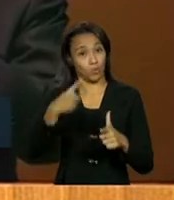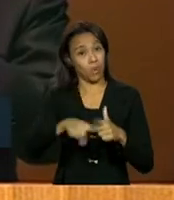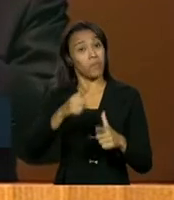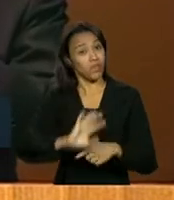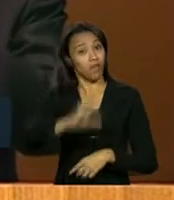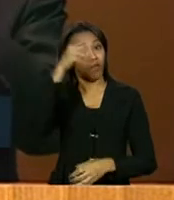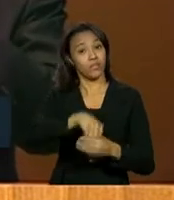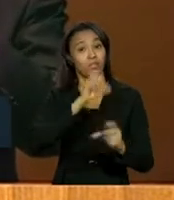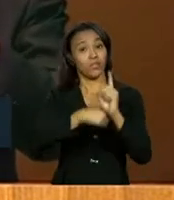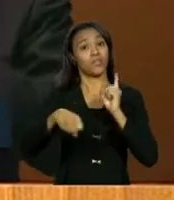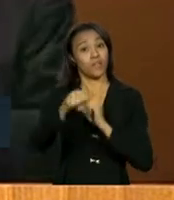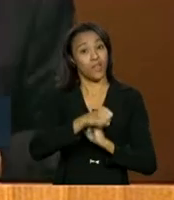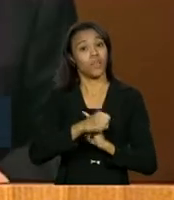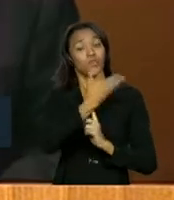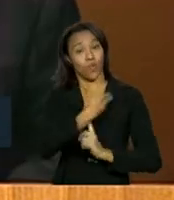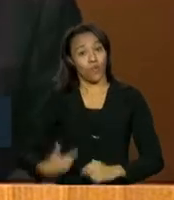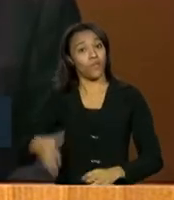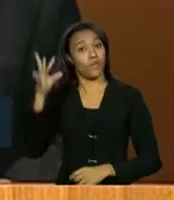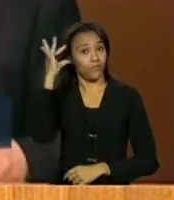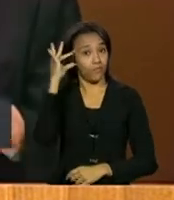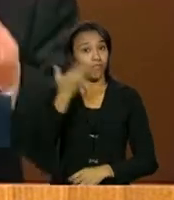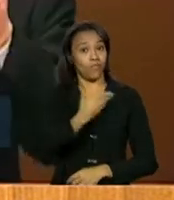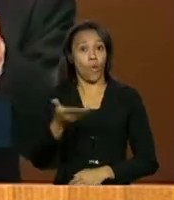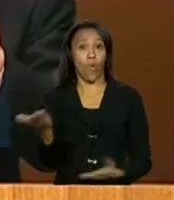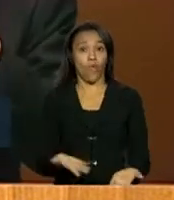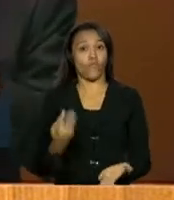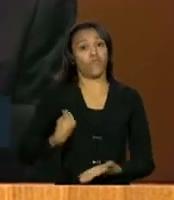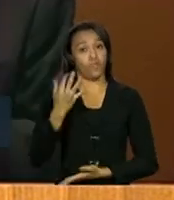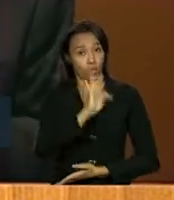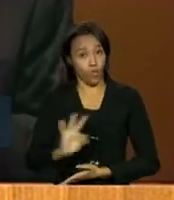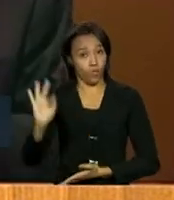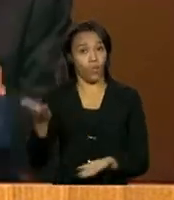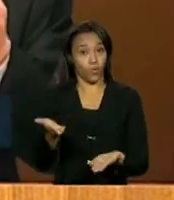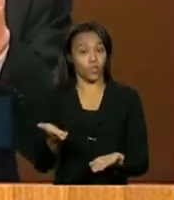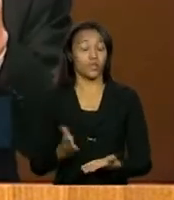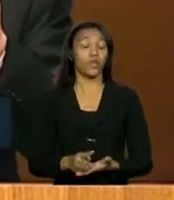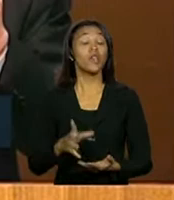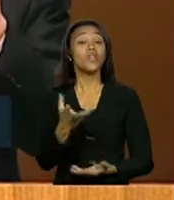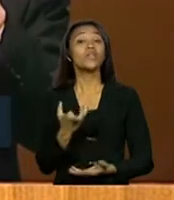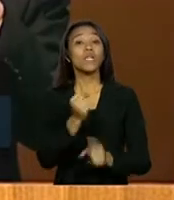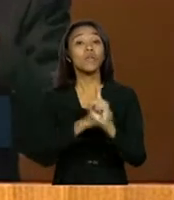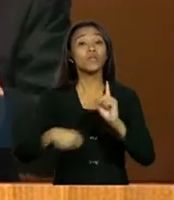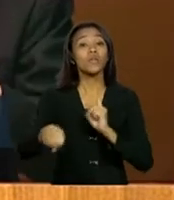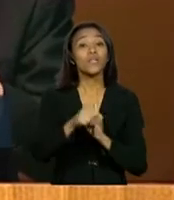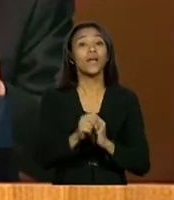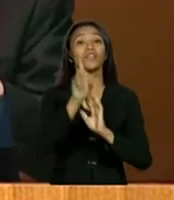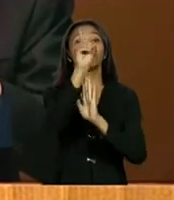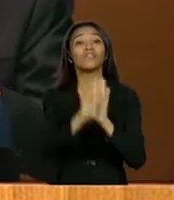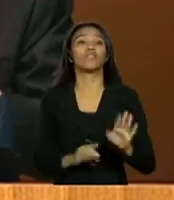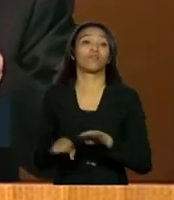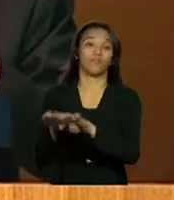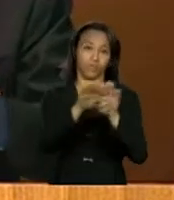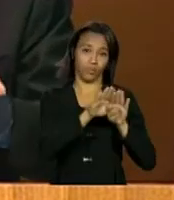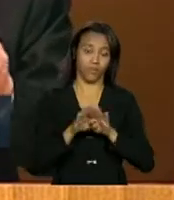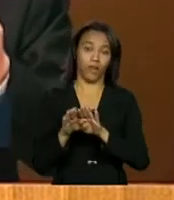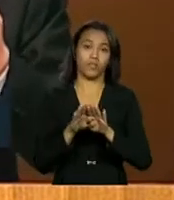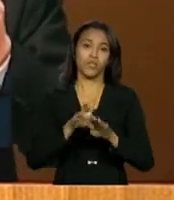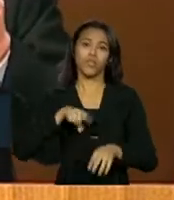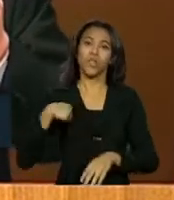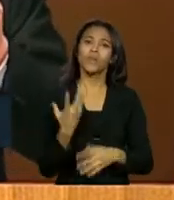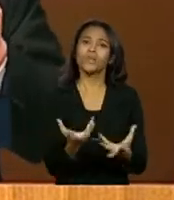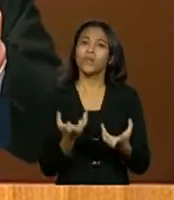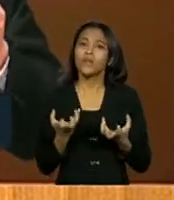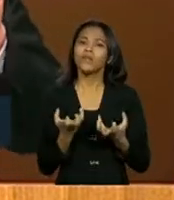Dilma Rousseff, que o governo federal vive hoje. Nós queremos, repito, uma sociedade democrática. Nós queremos